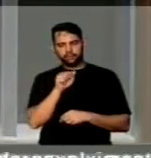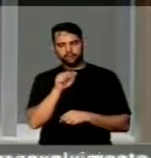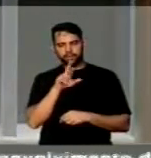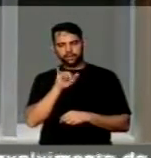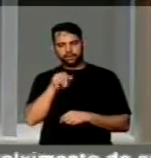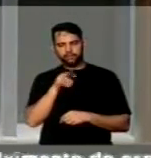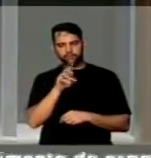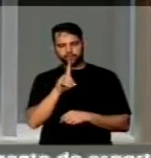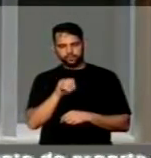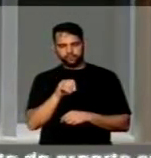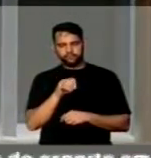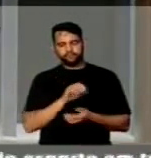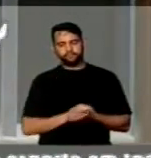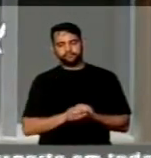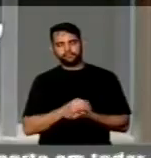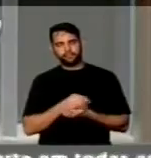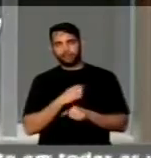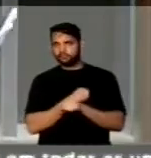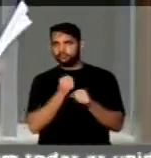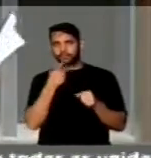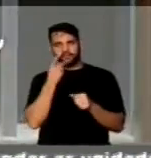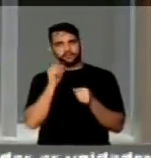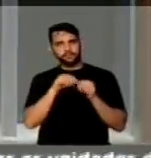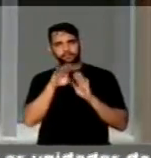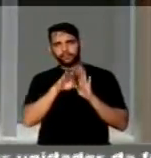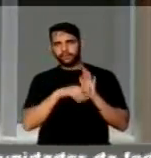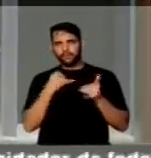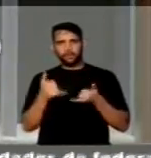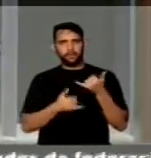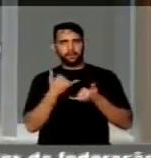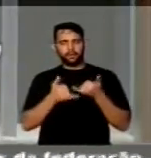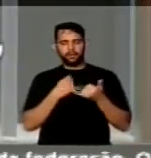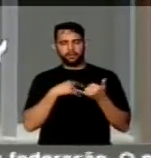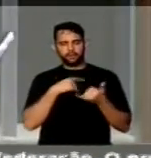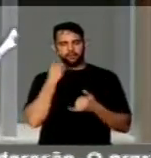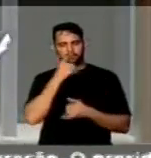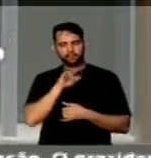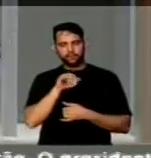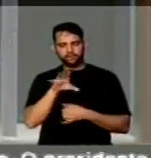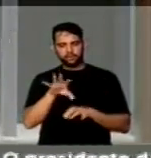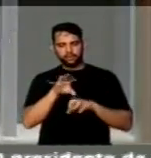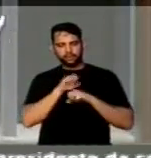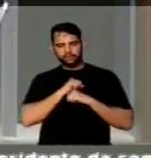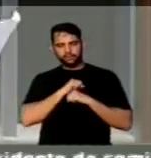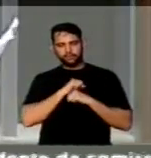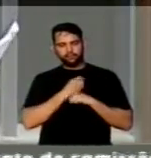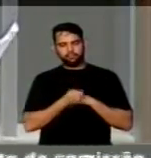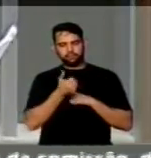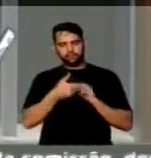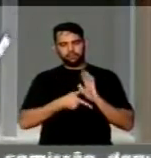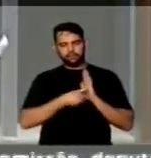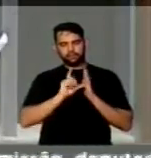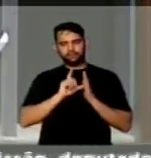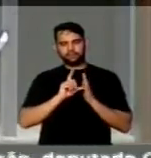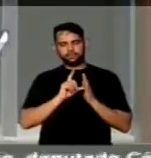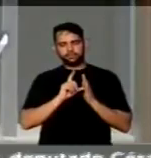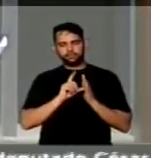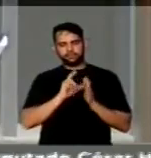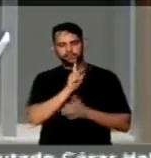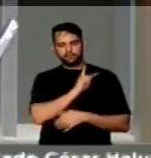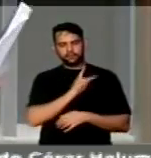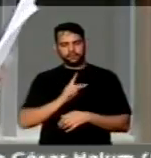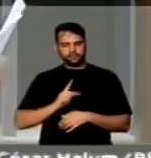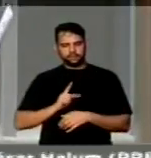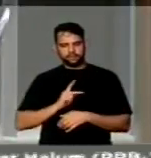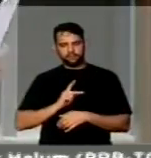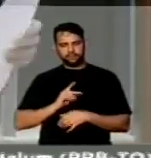Araújo. Não dá para fazer política com brincadeira. O deputado Bruno Araújo assumiu, pouco antes da